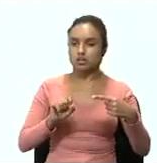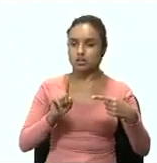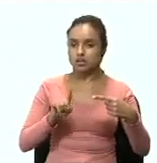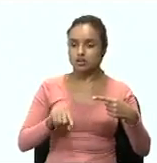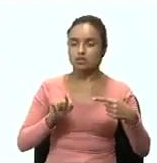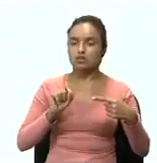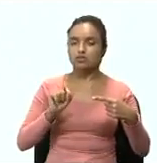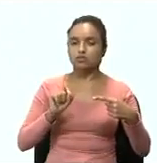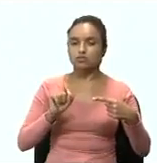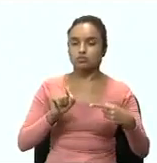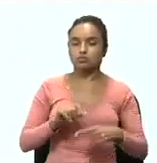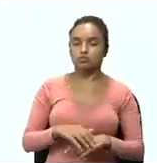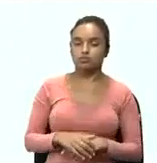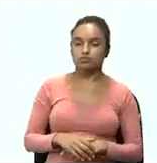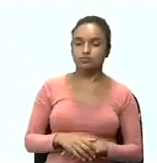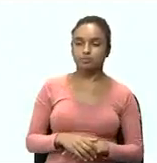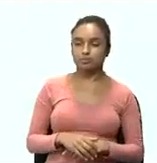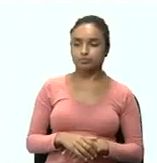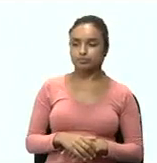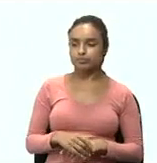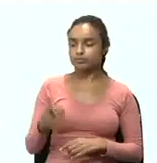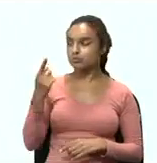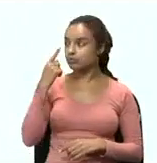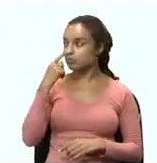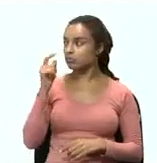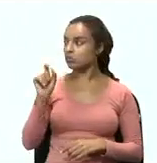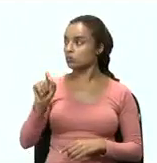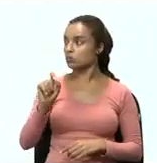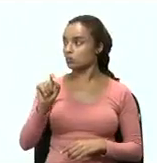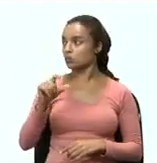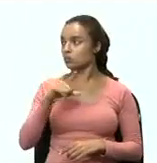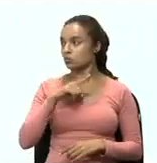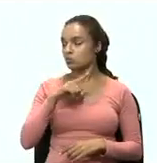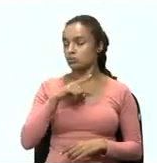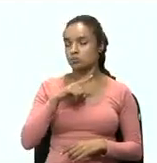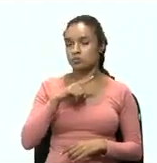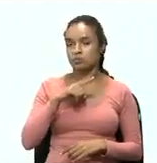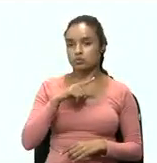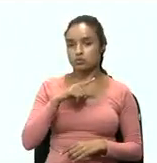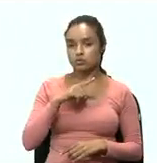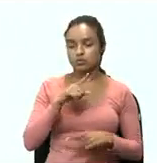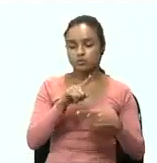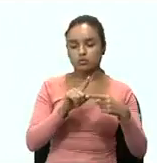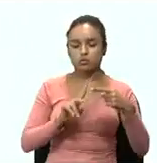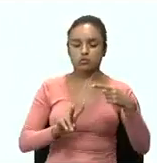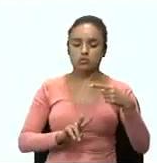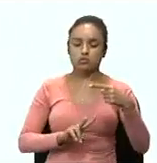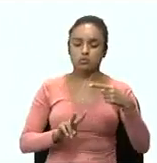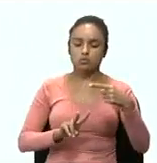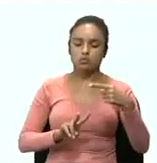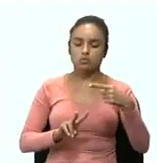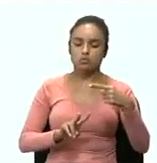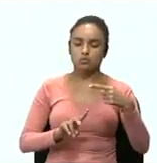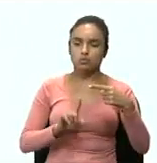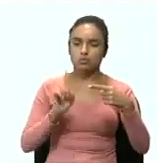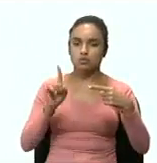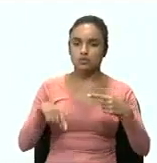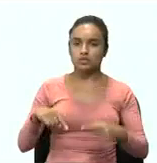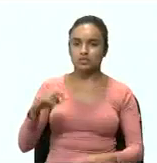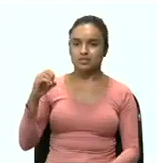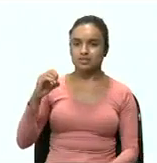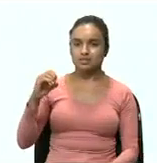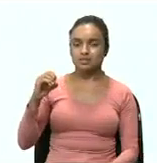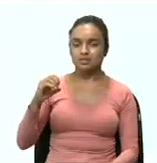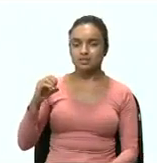18 avos. Nesse caso, eu tenho aqui meio que multiplica 0 mais